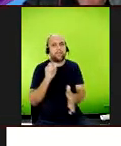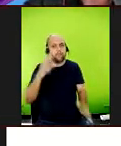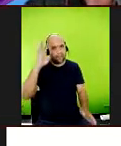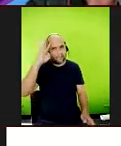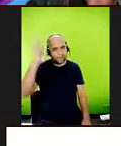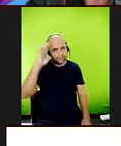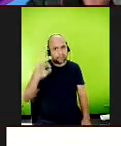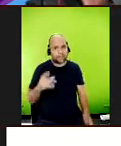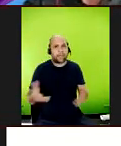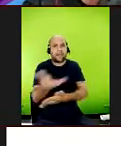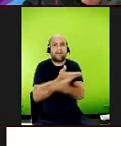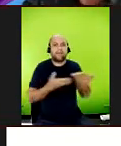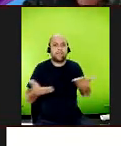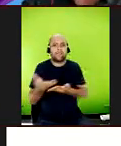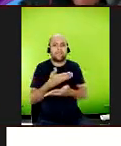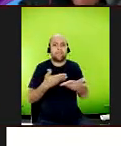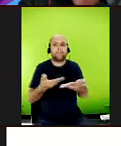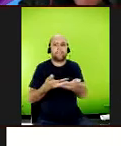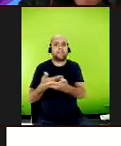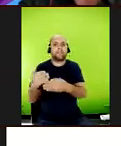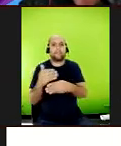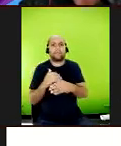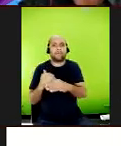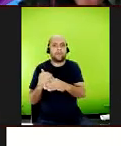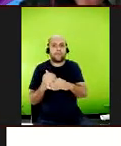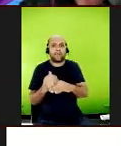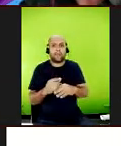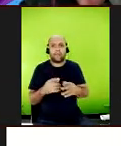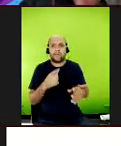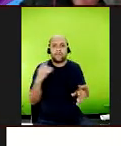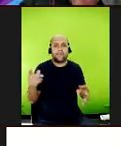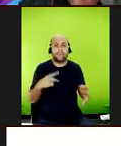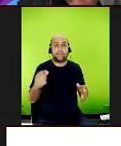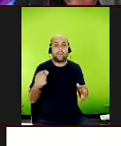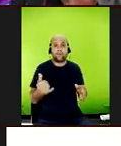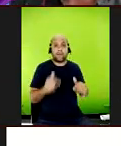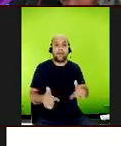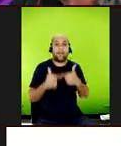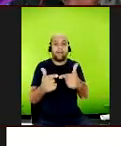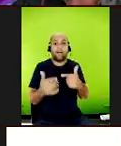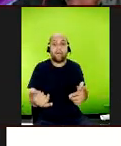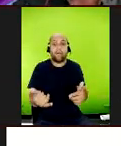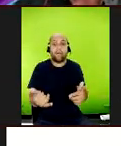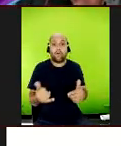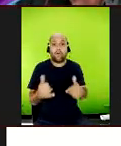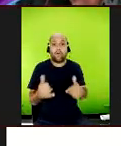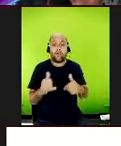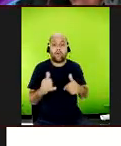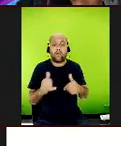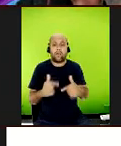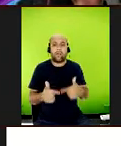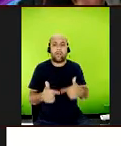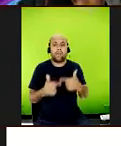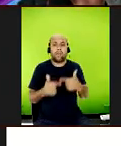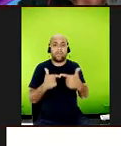estabelecer que você saia de uma reação altamente consciente mecânica por uma outra um pouco mais avaliativa e de